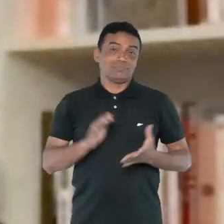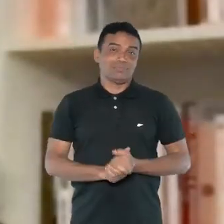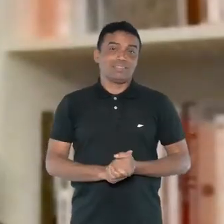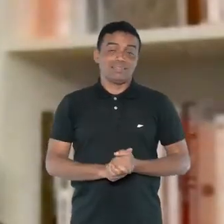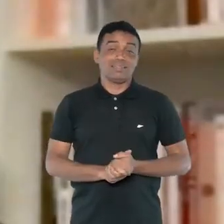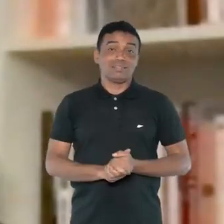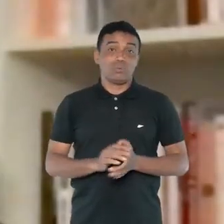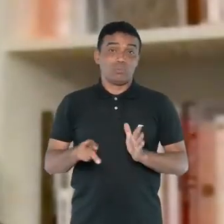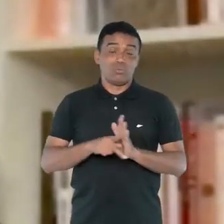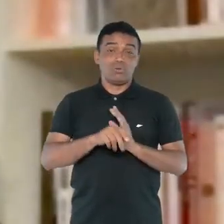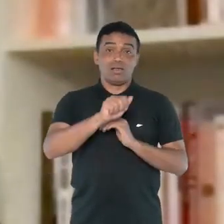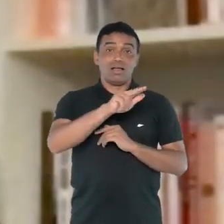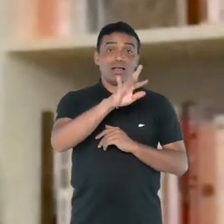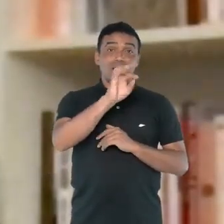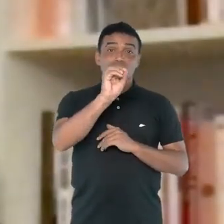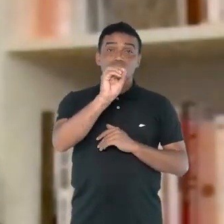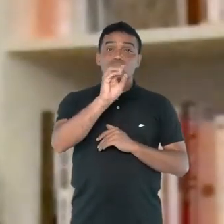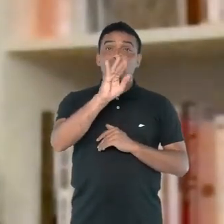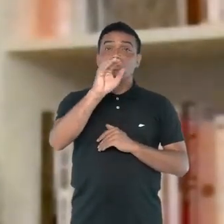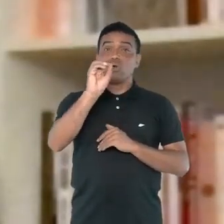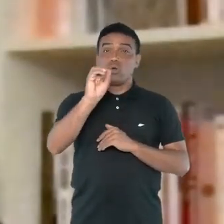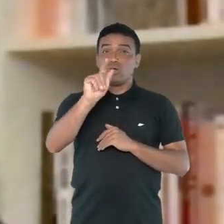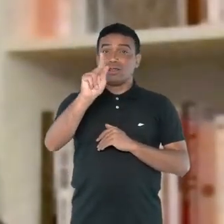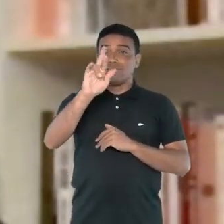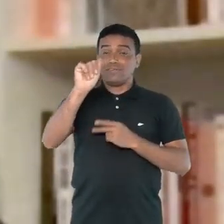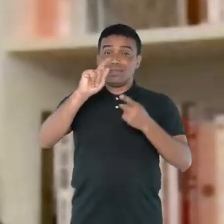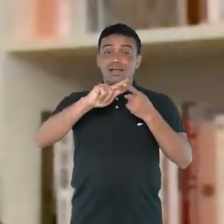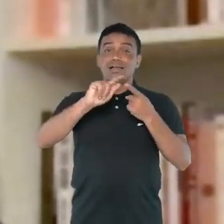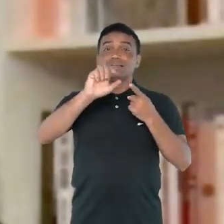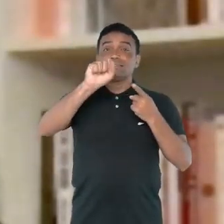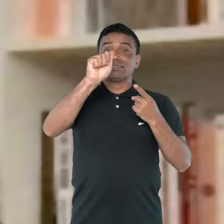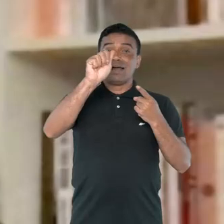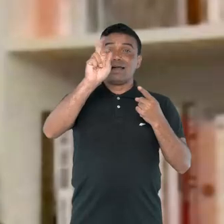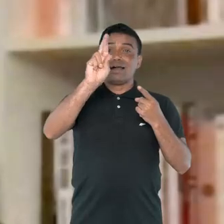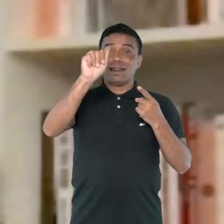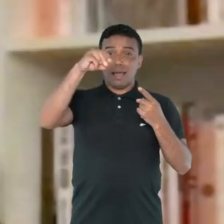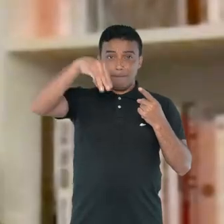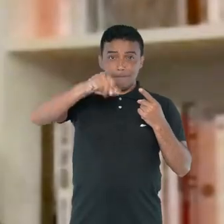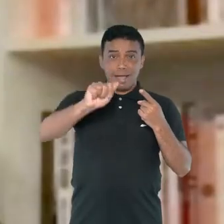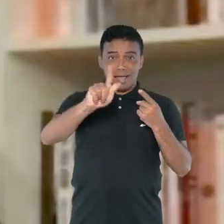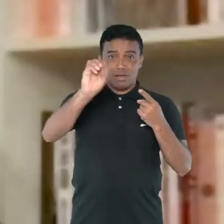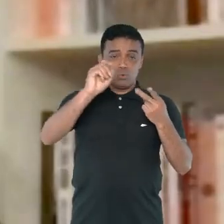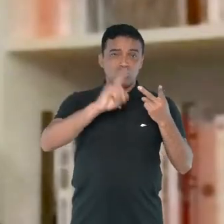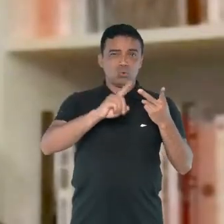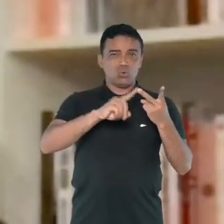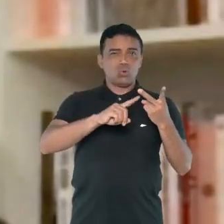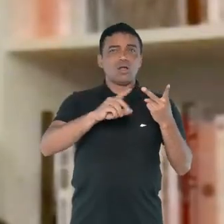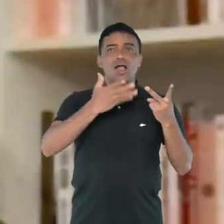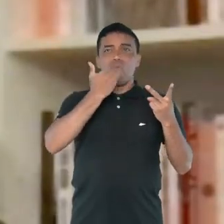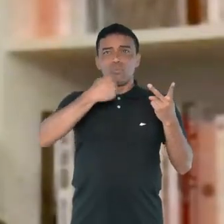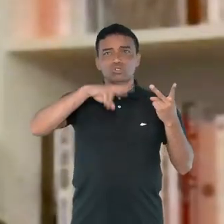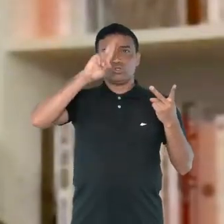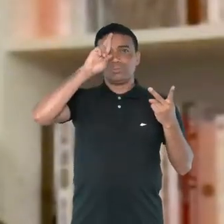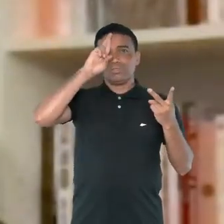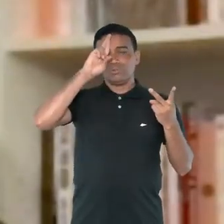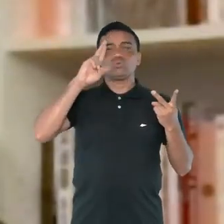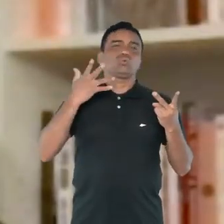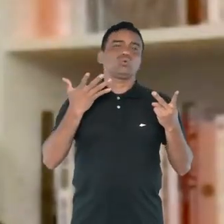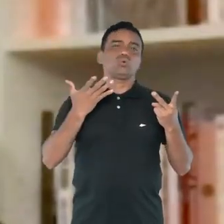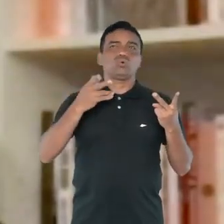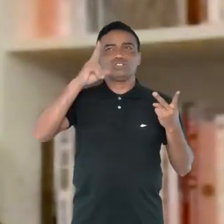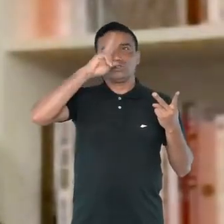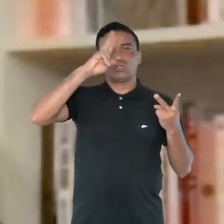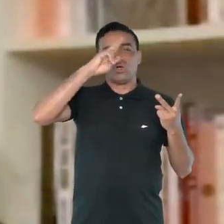do Autobiografia, tinha a relação com Saramago. No caso do Almoço de Domingo, tinha a história de